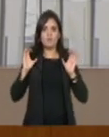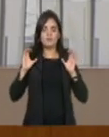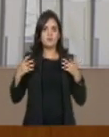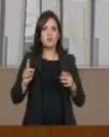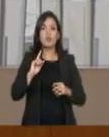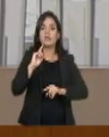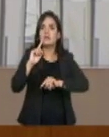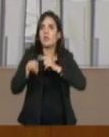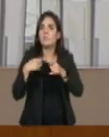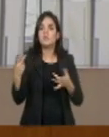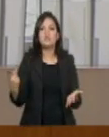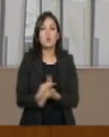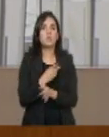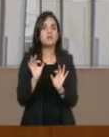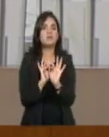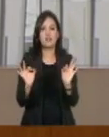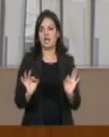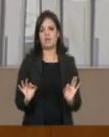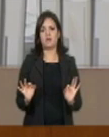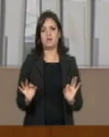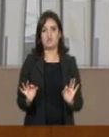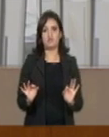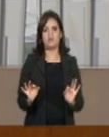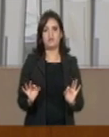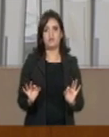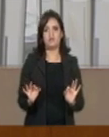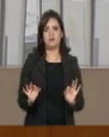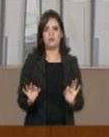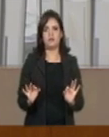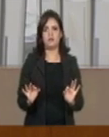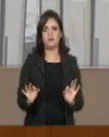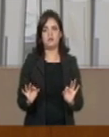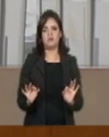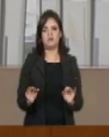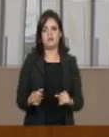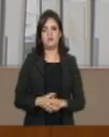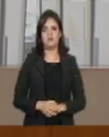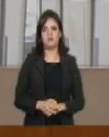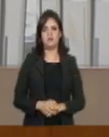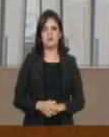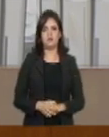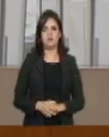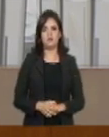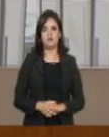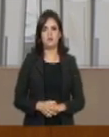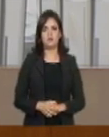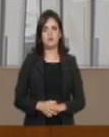nada em relação a quem de direito.